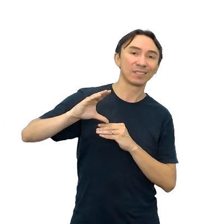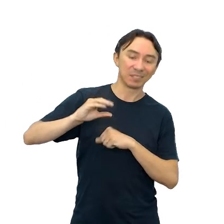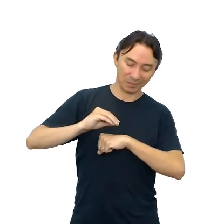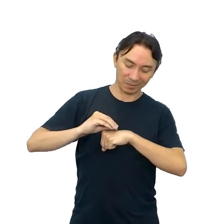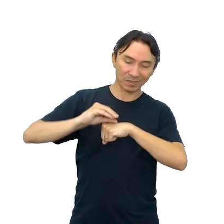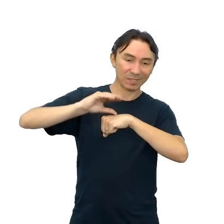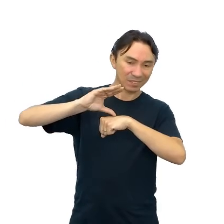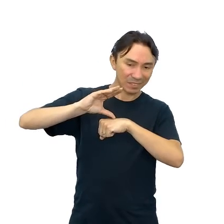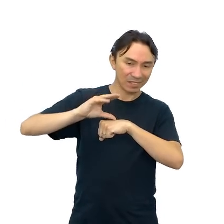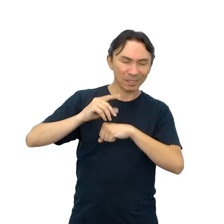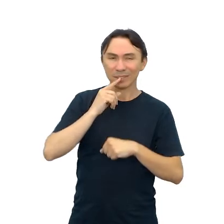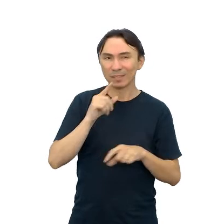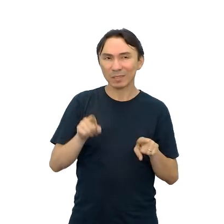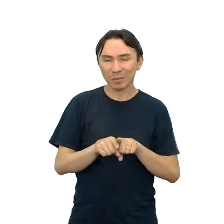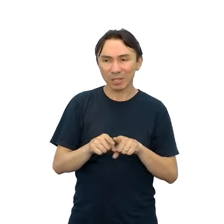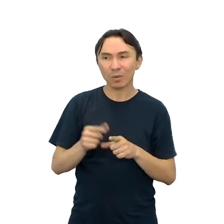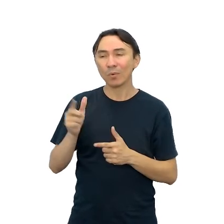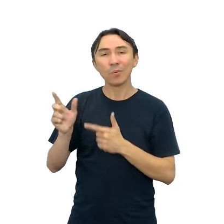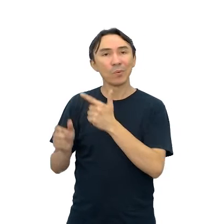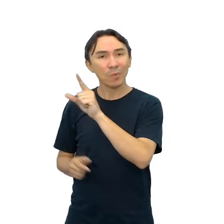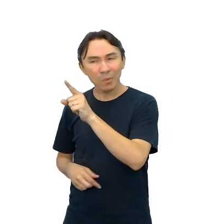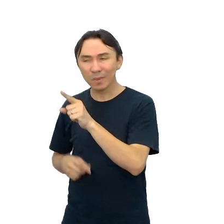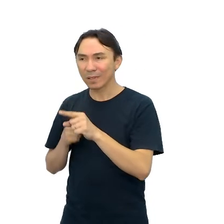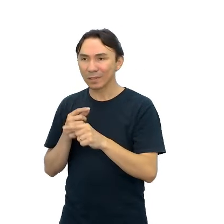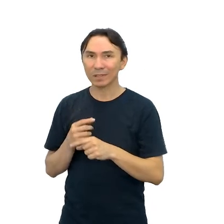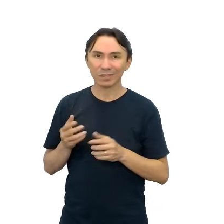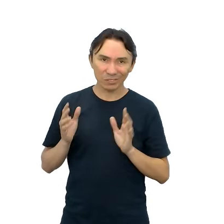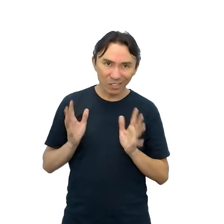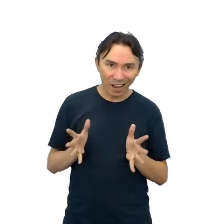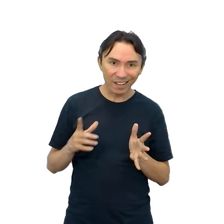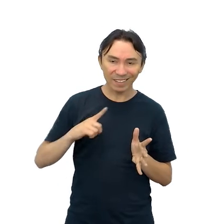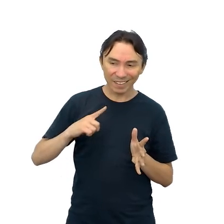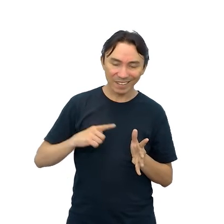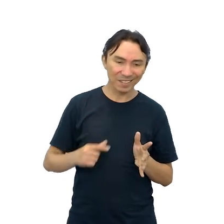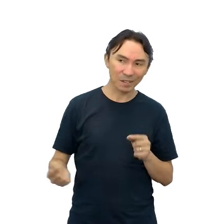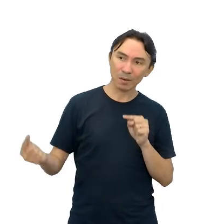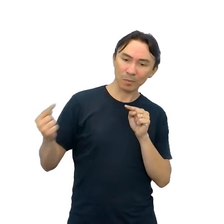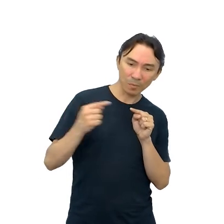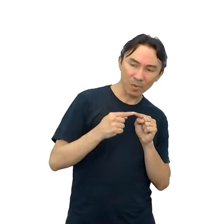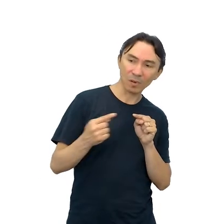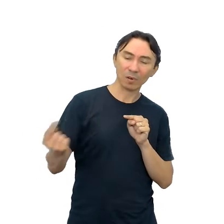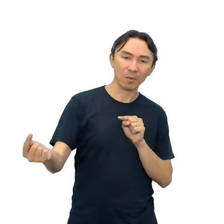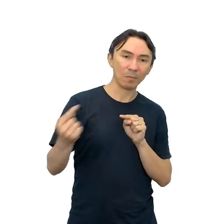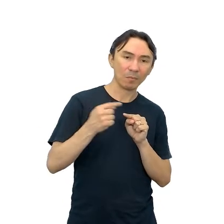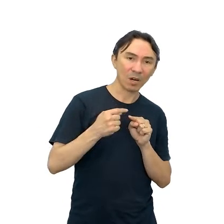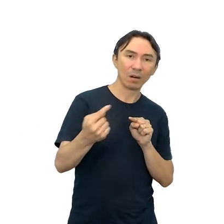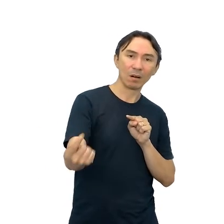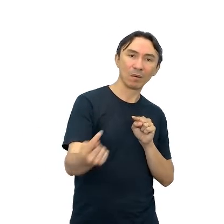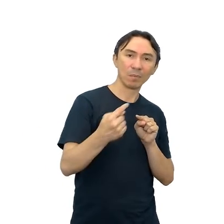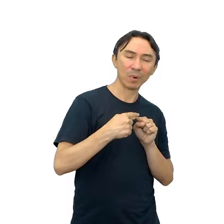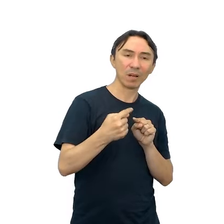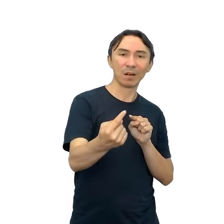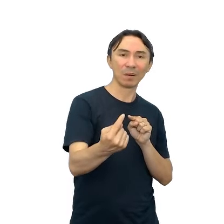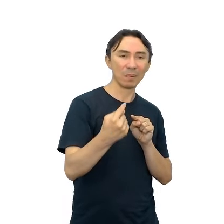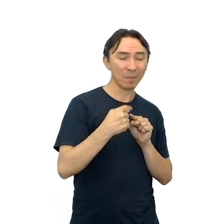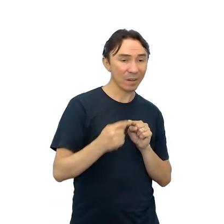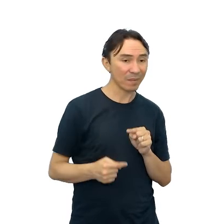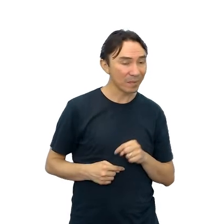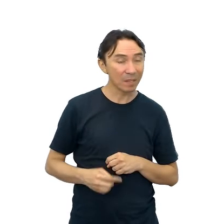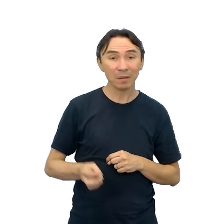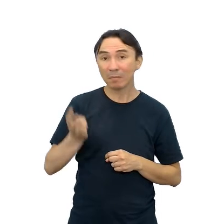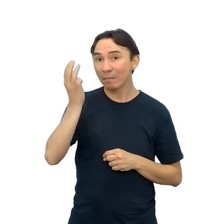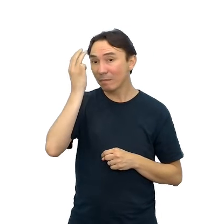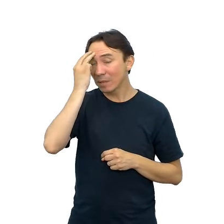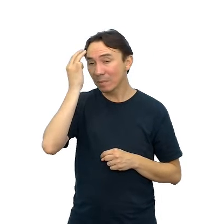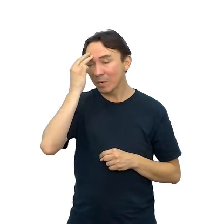em que nós já estamos trabalhando. Então, a memória de trabalho ela tem um significado